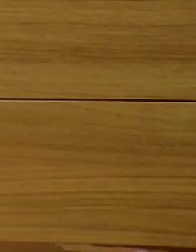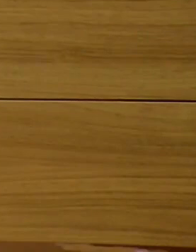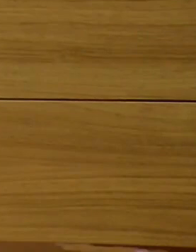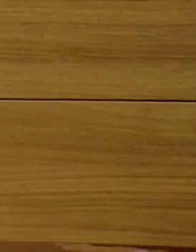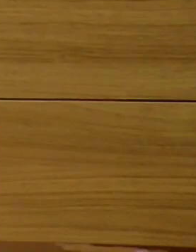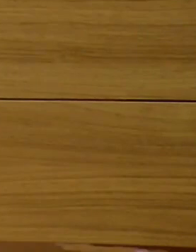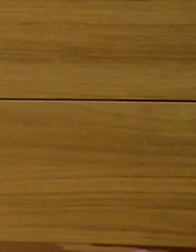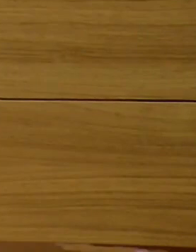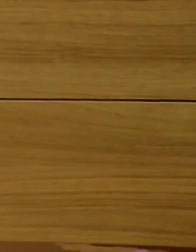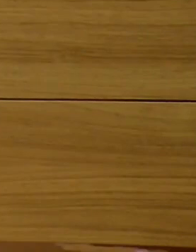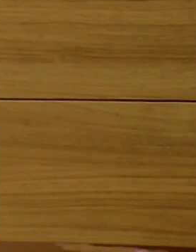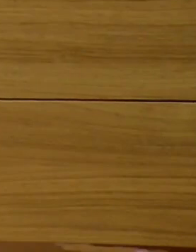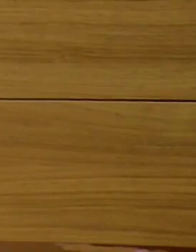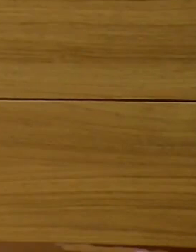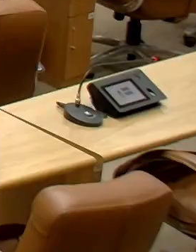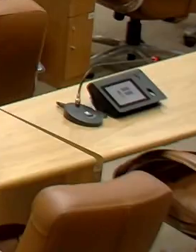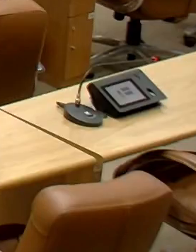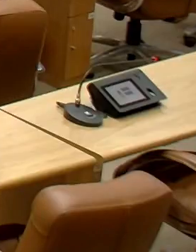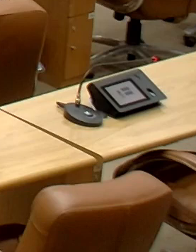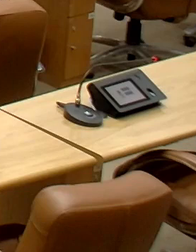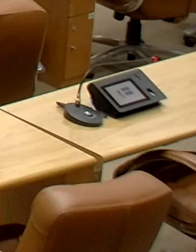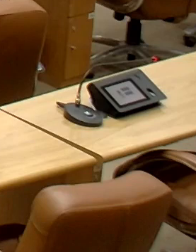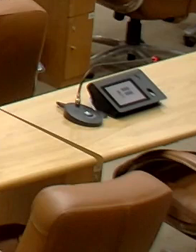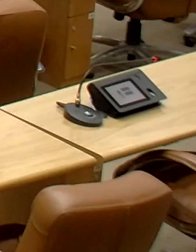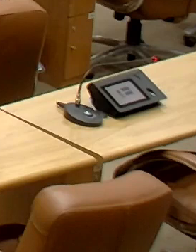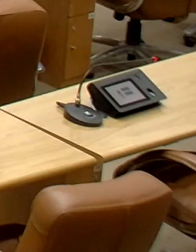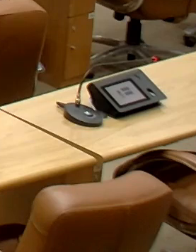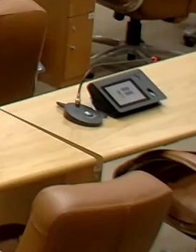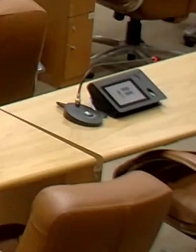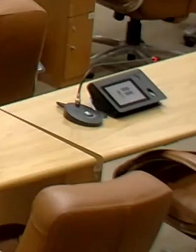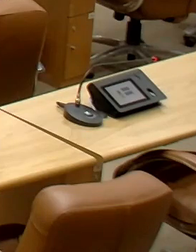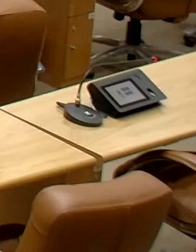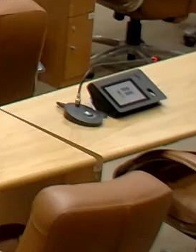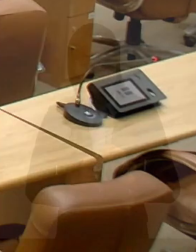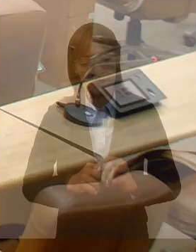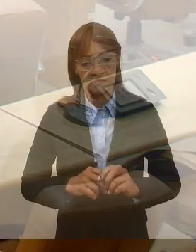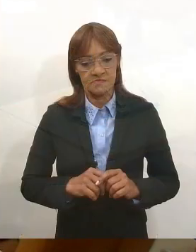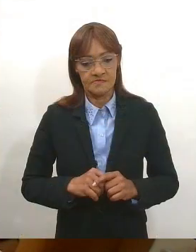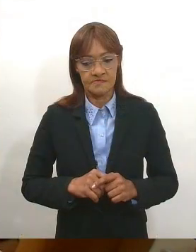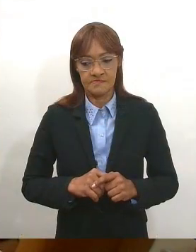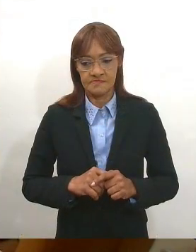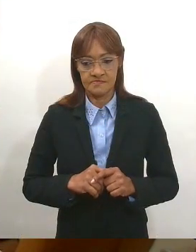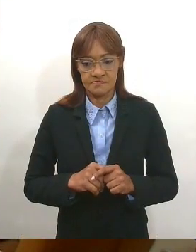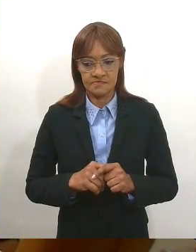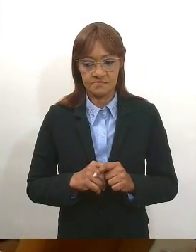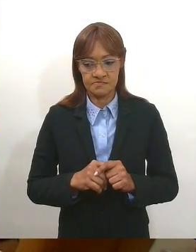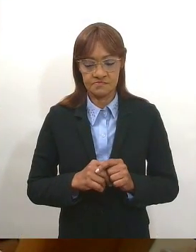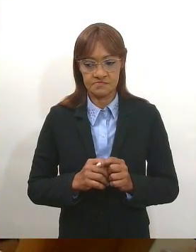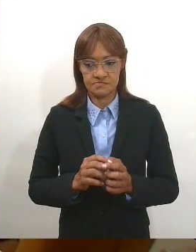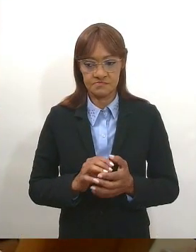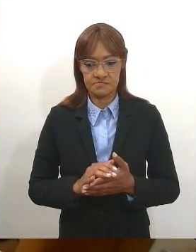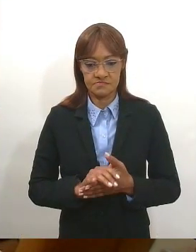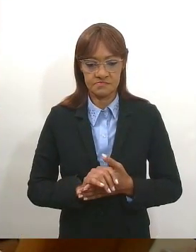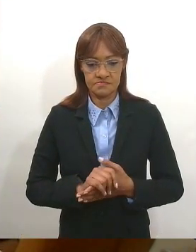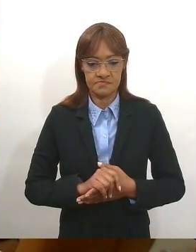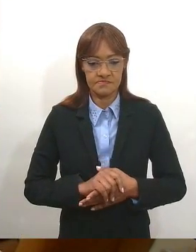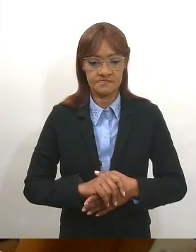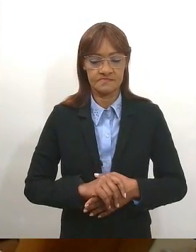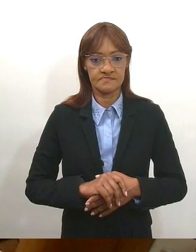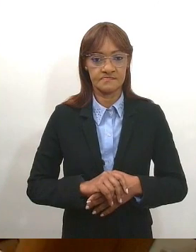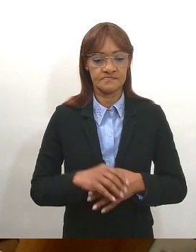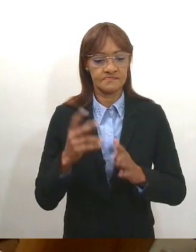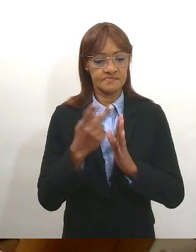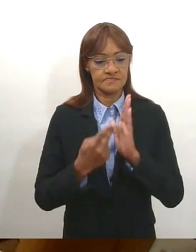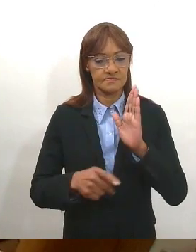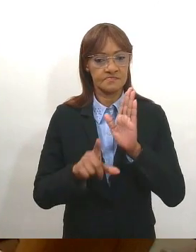Marcos Oliveira, que faça a leitura do expediente. Proposituras da ordem do dia. Projeto de lei número 507/2023, de autoria do deputado